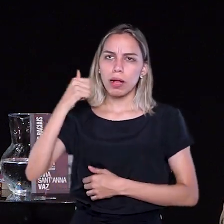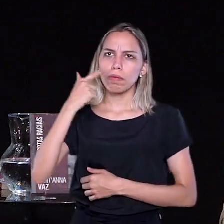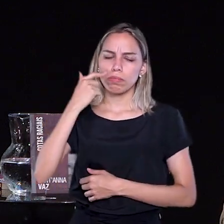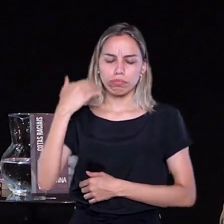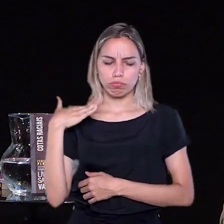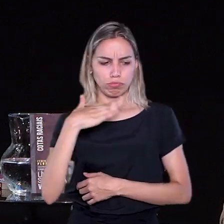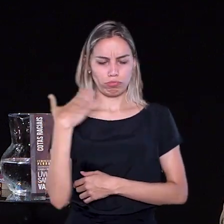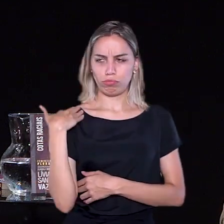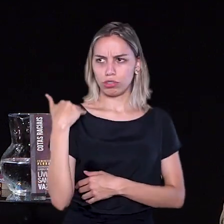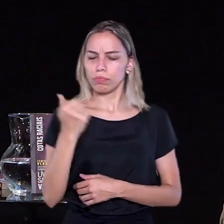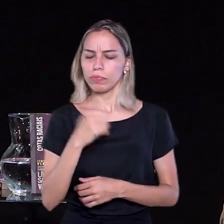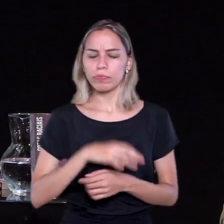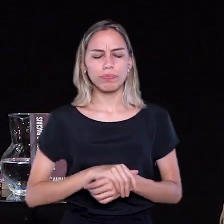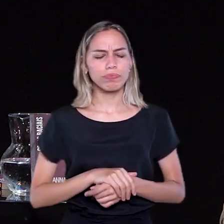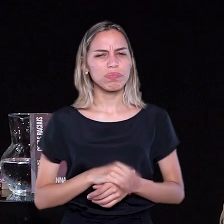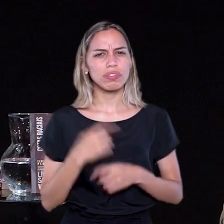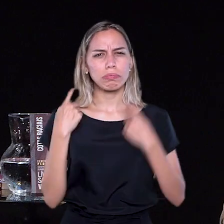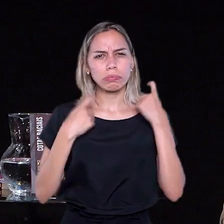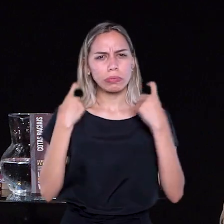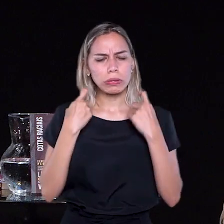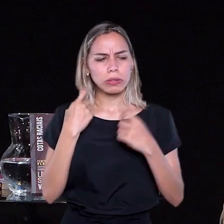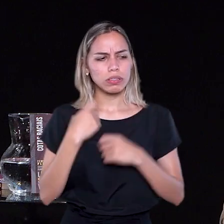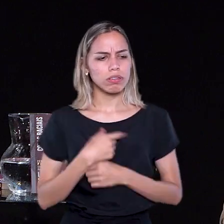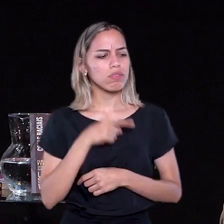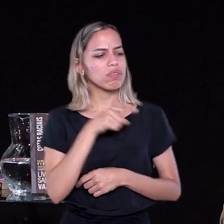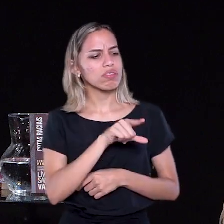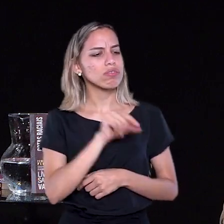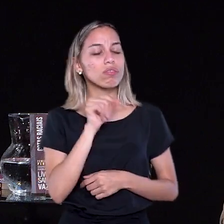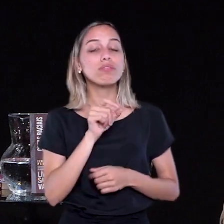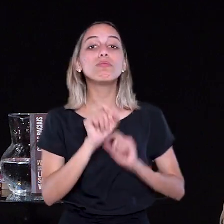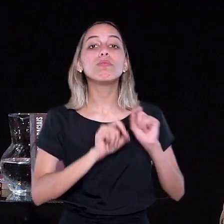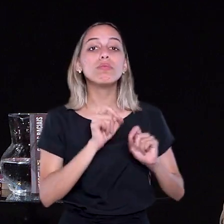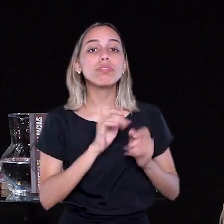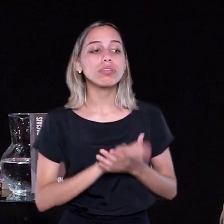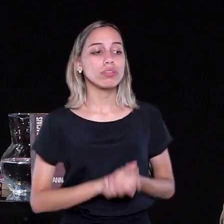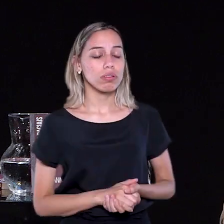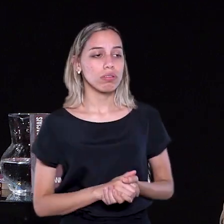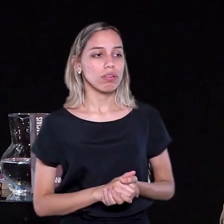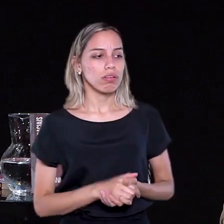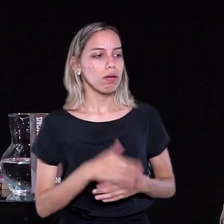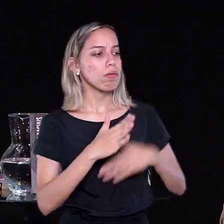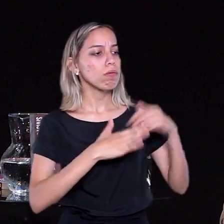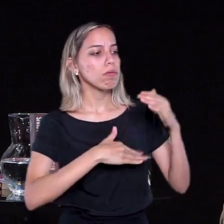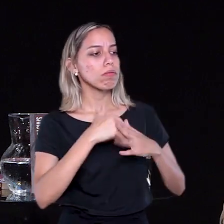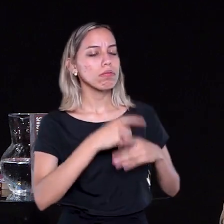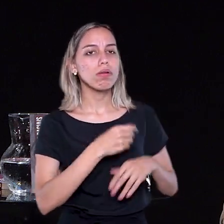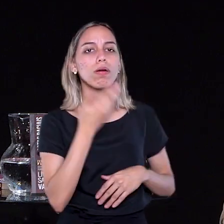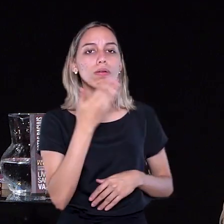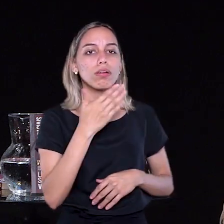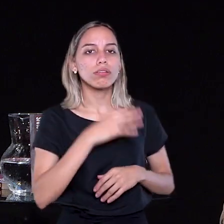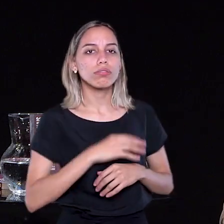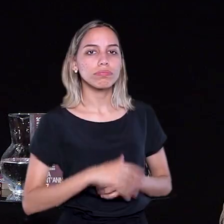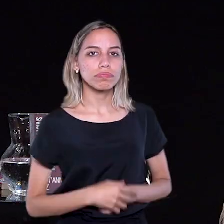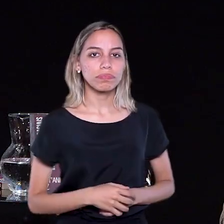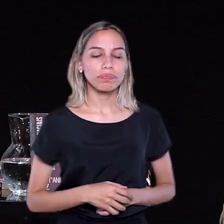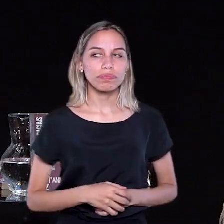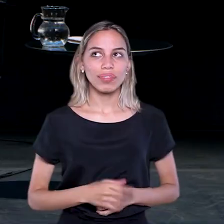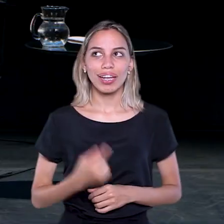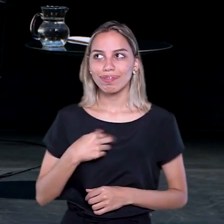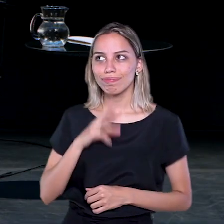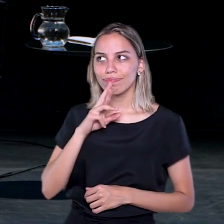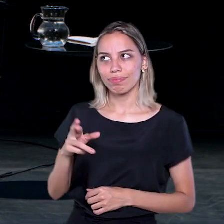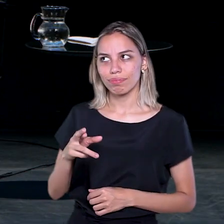perguntou, preocupado, né? Qual vai ser a carreira que você vai seguir, ou que quer seguir, né?